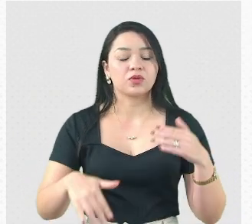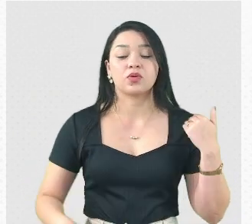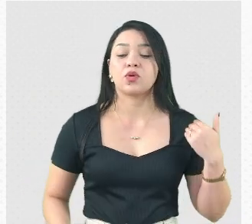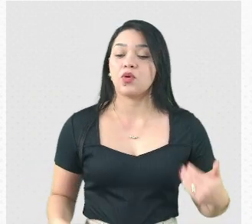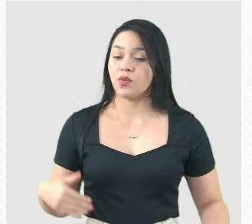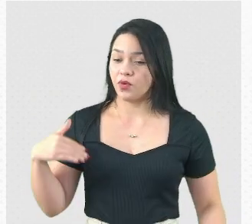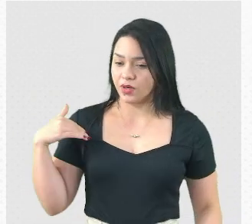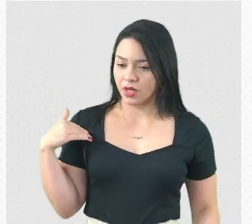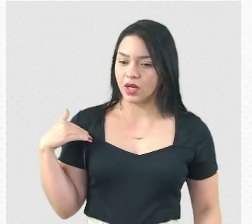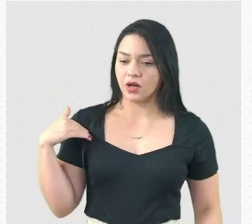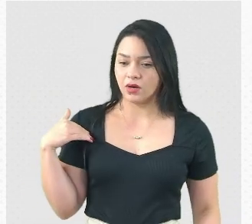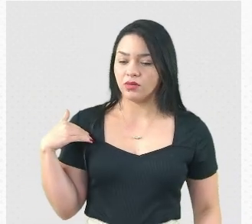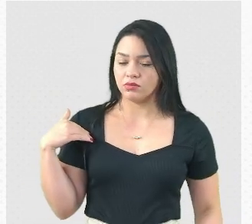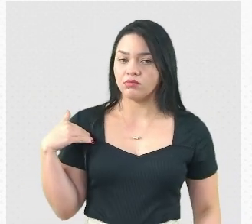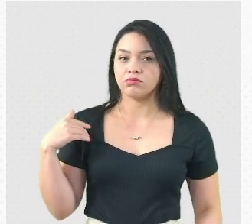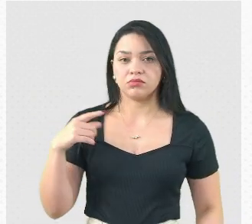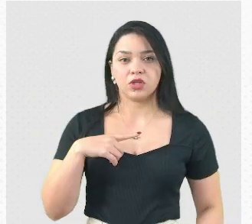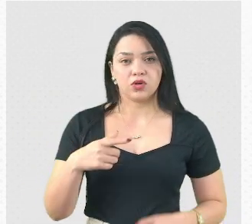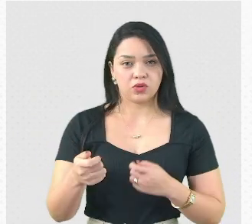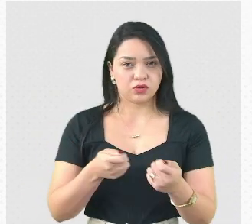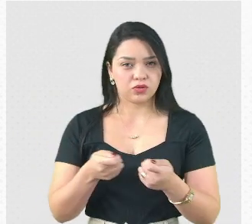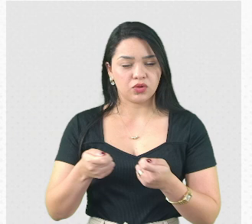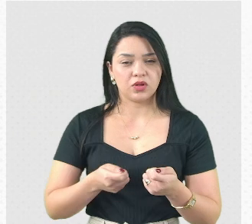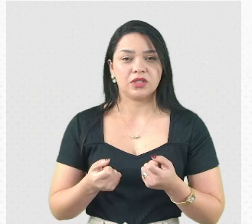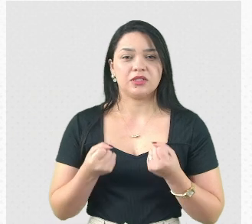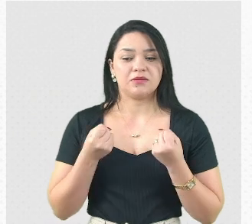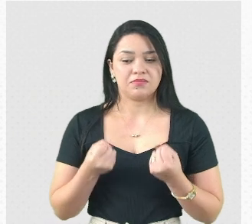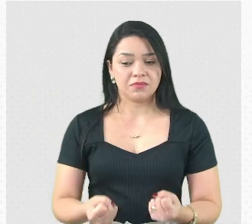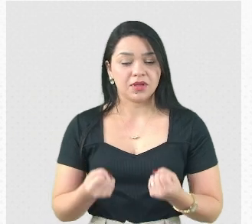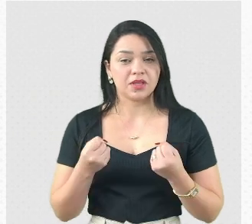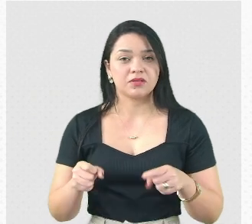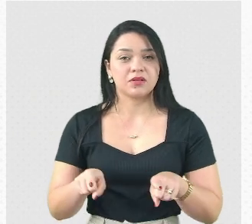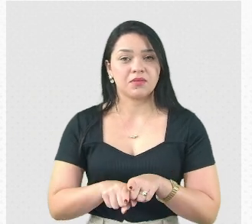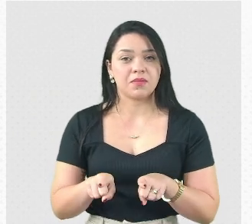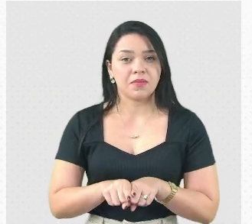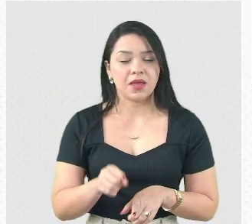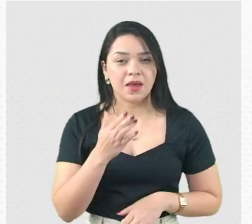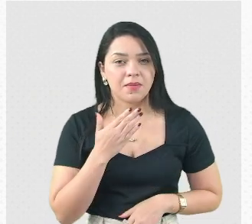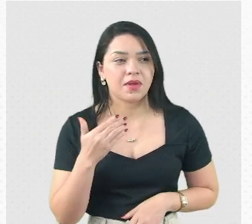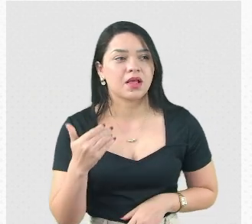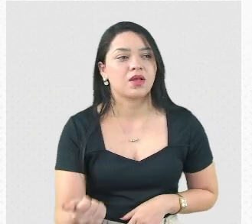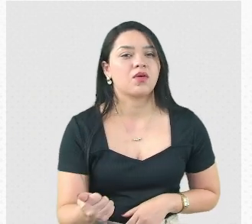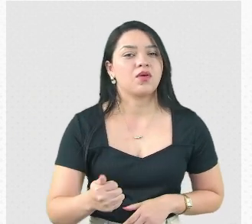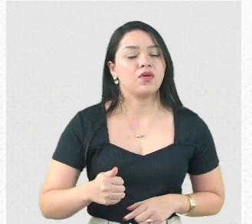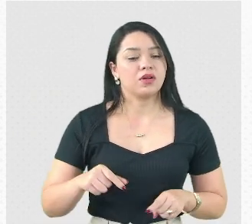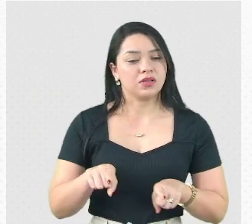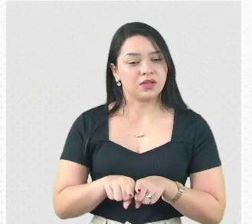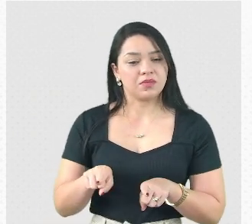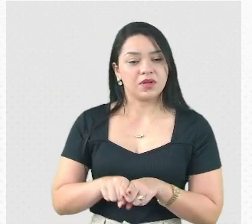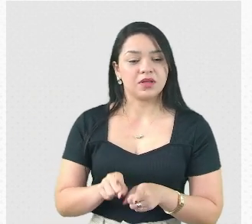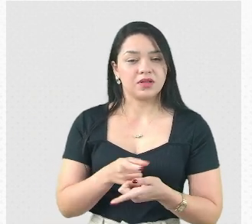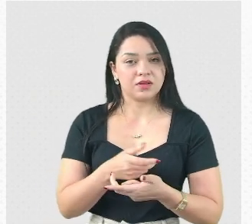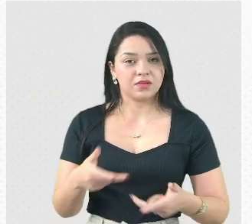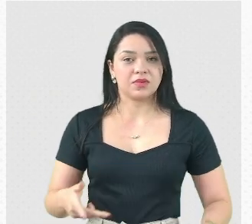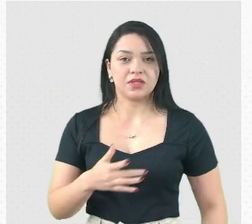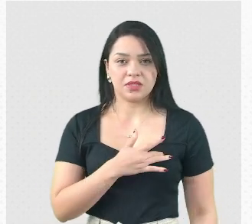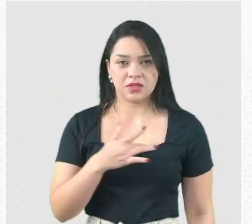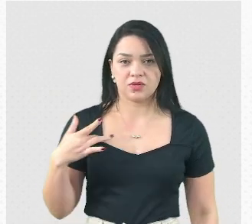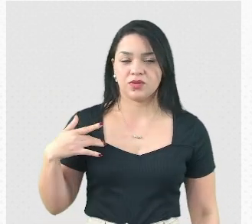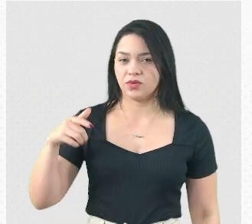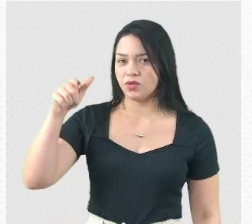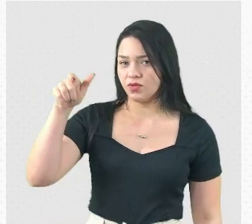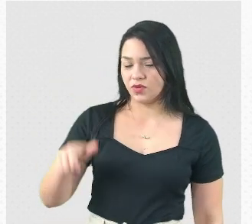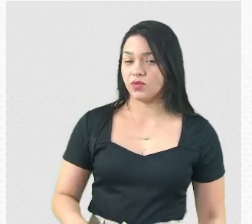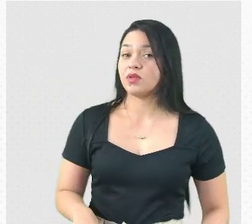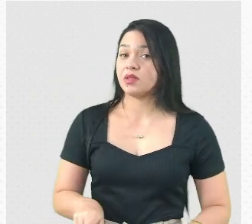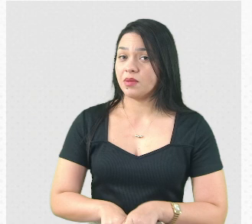corporal, existe controle de peso, existe melhora de rendimento, existe ganhos para a saúde do indivíduo.